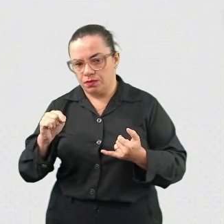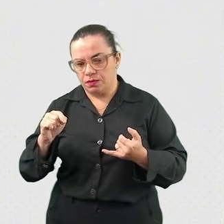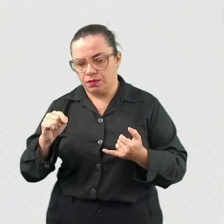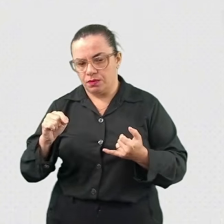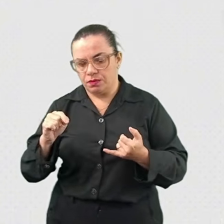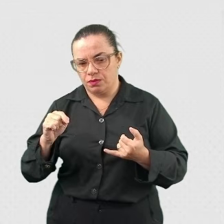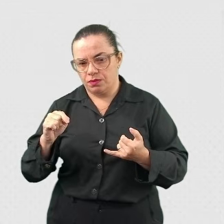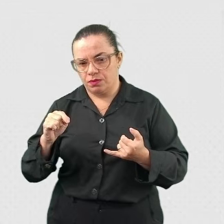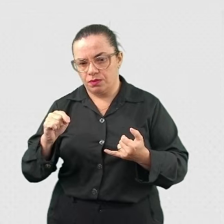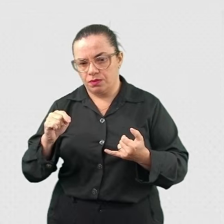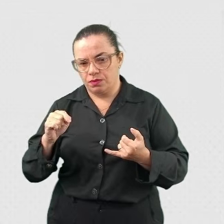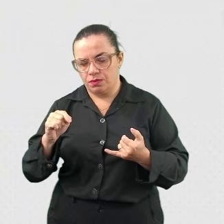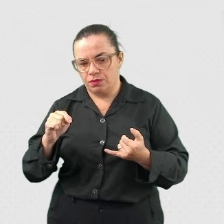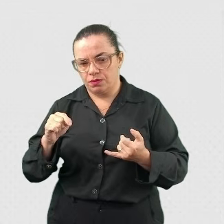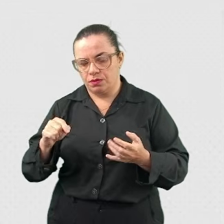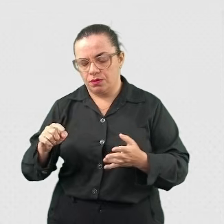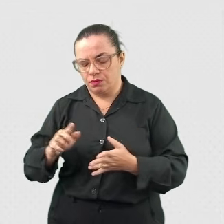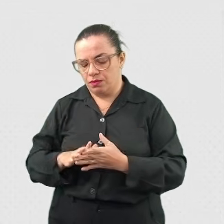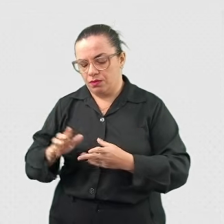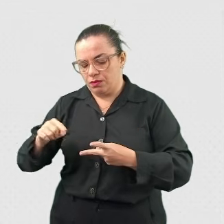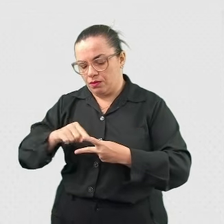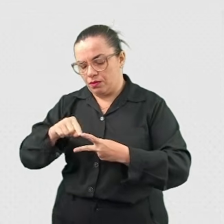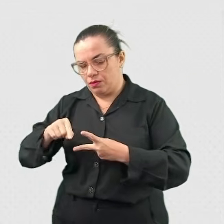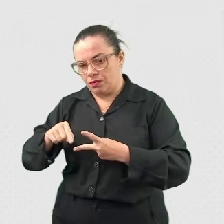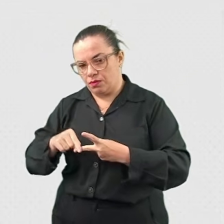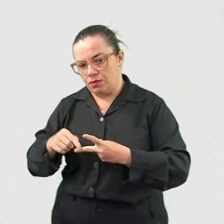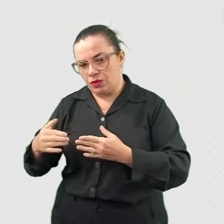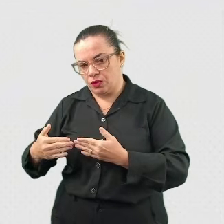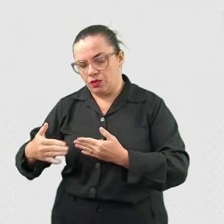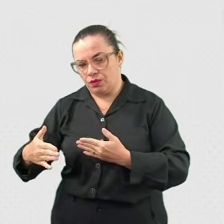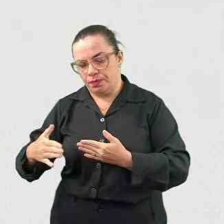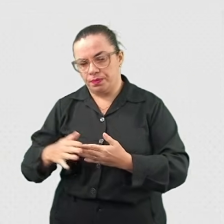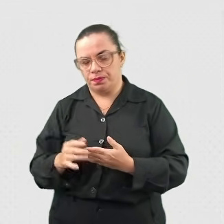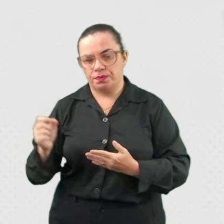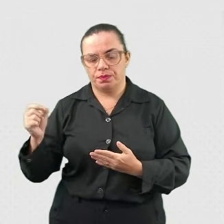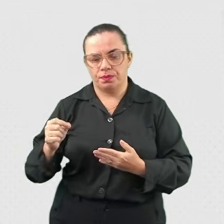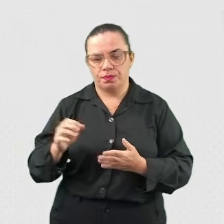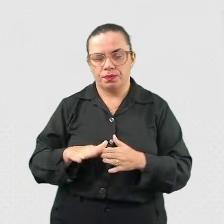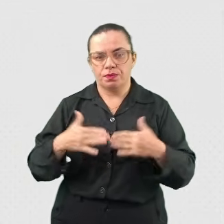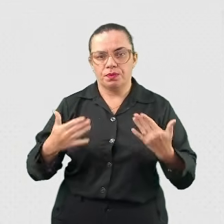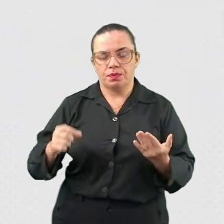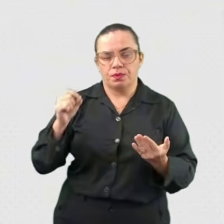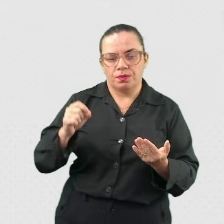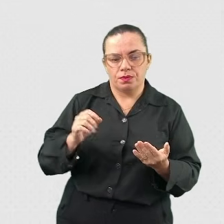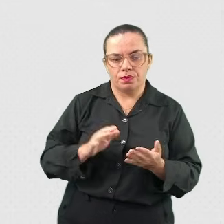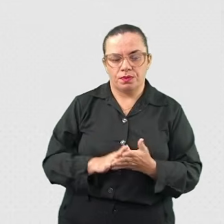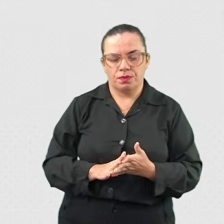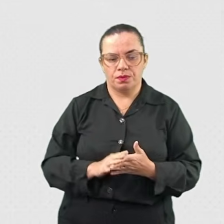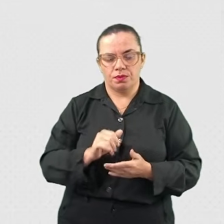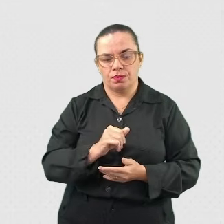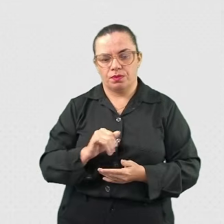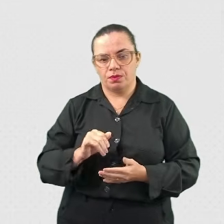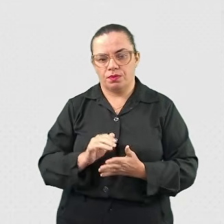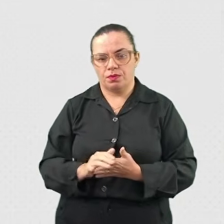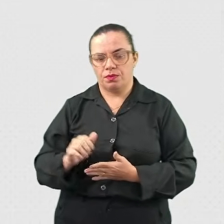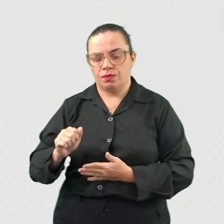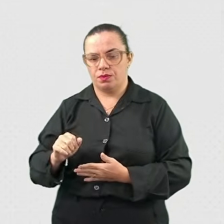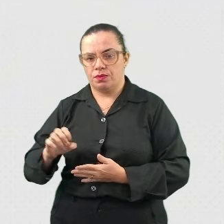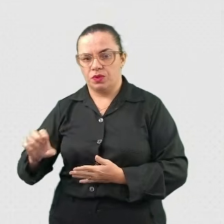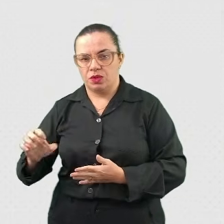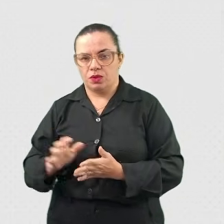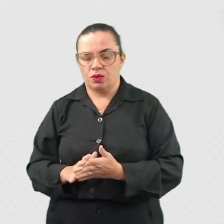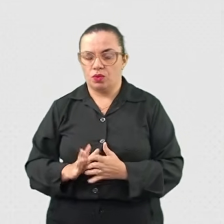é um ângulo externo. Não é isso? No caso, o ângulo interno e o ângulo externo são todos